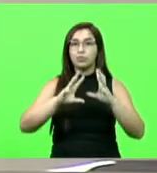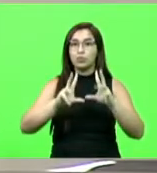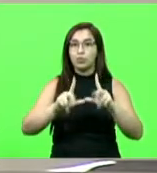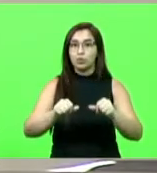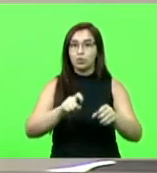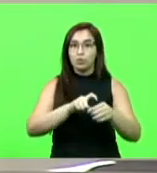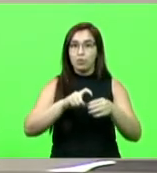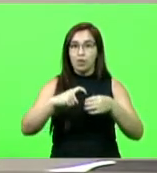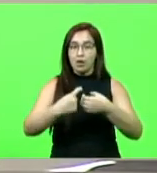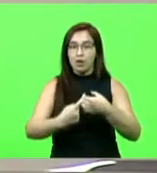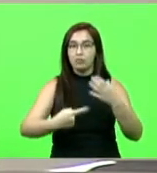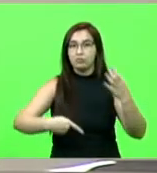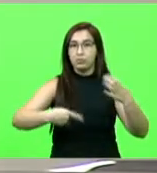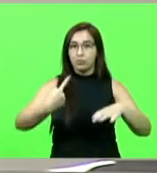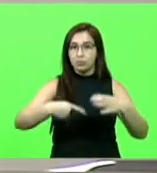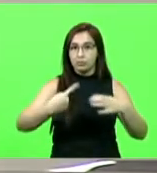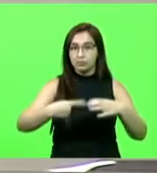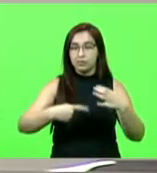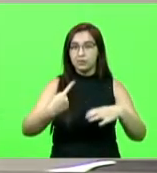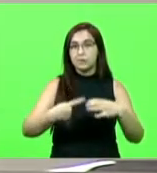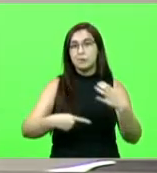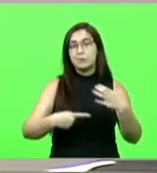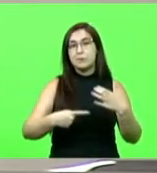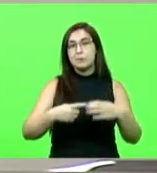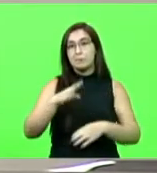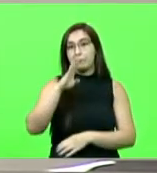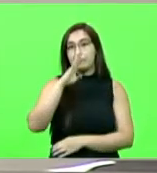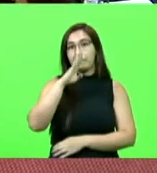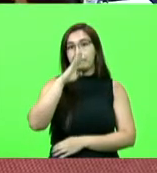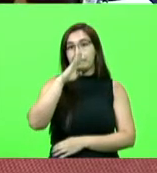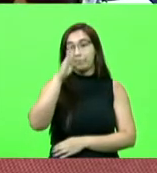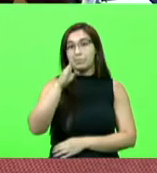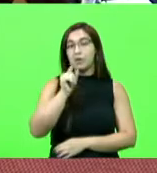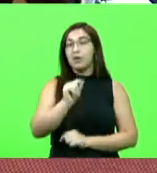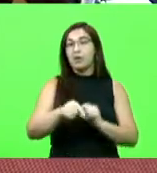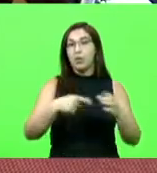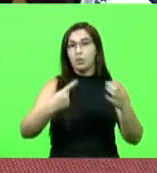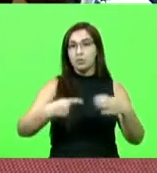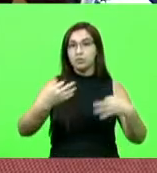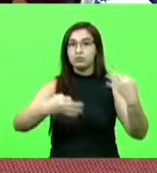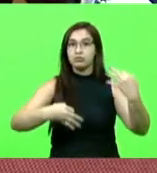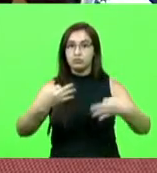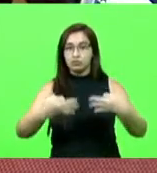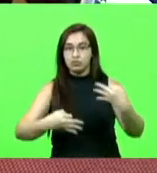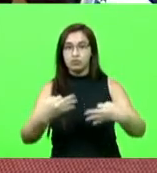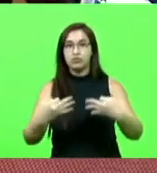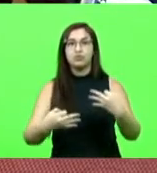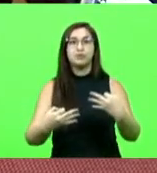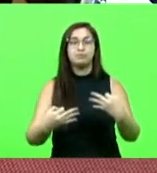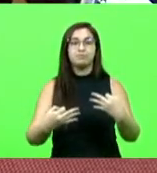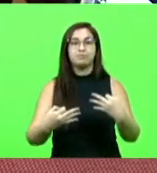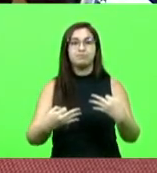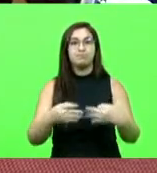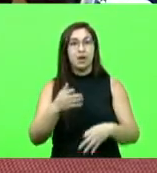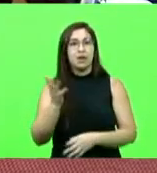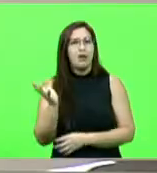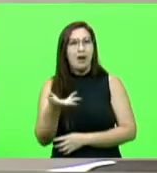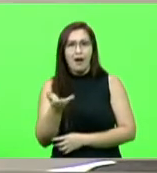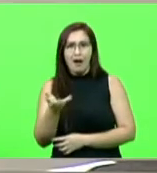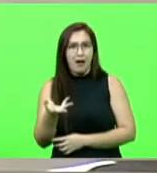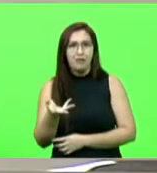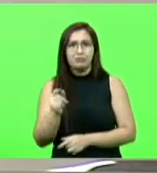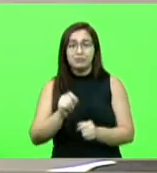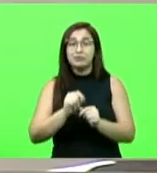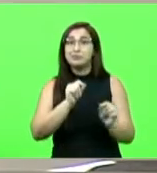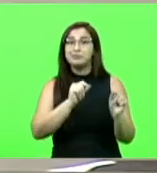das comissões que foram, principalmente Comissão de Finanças, Comissão de Justiça, que foram ágeis em fazer com que a